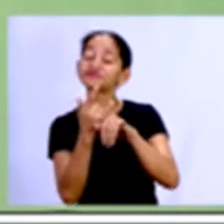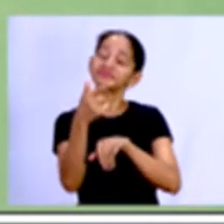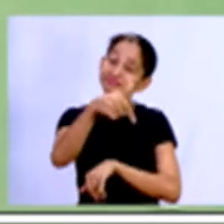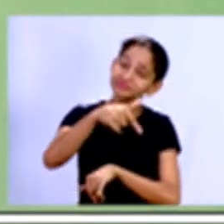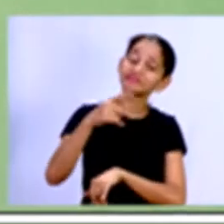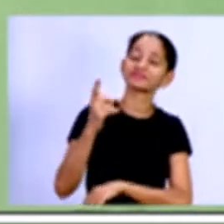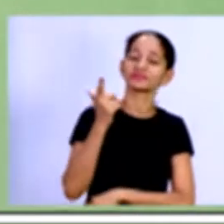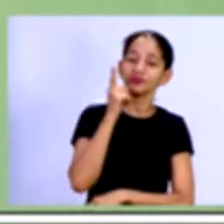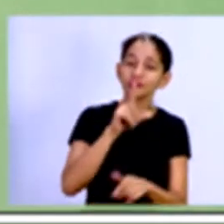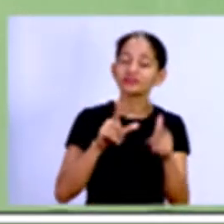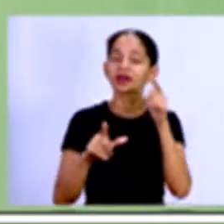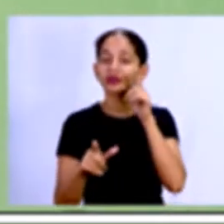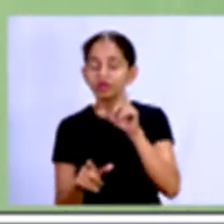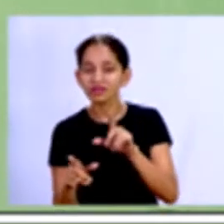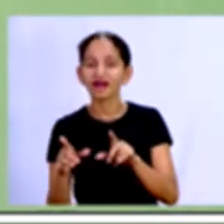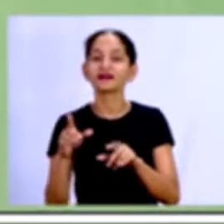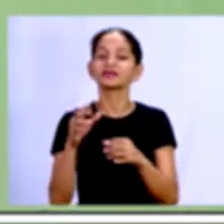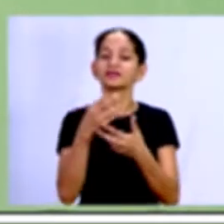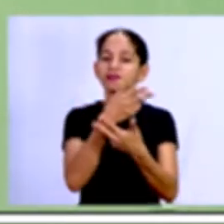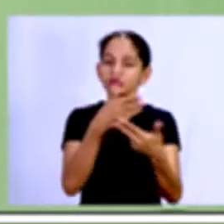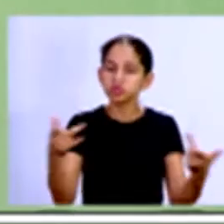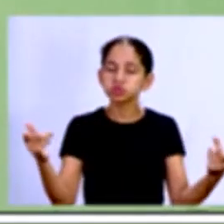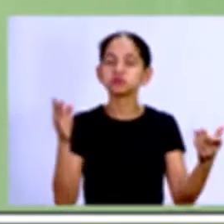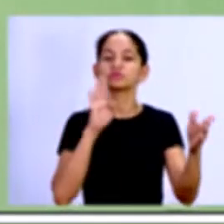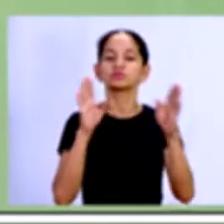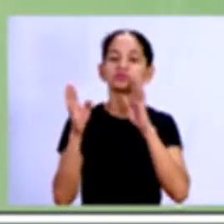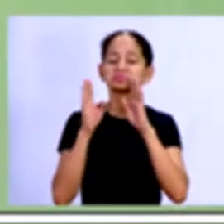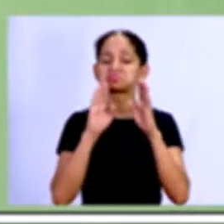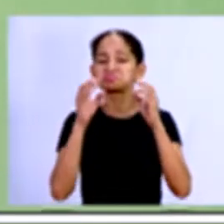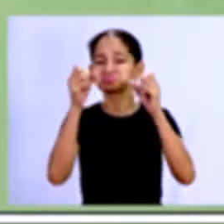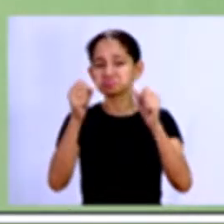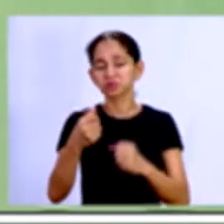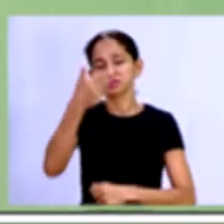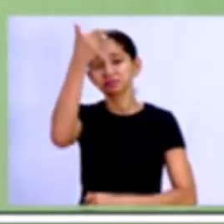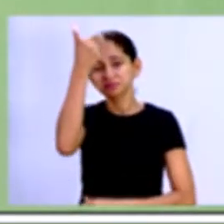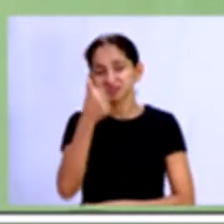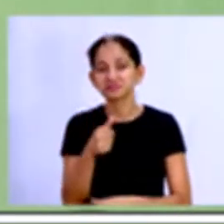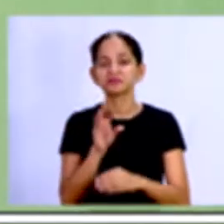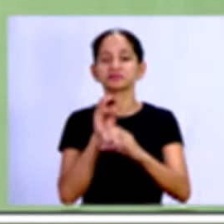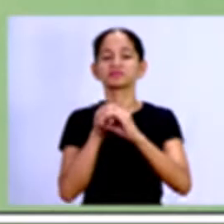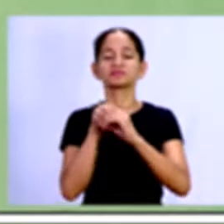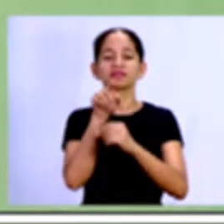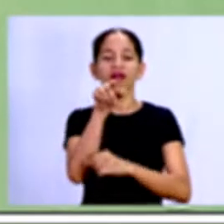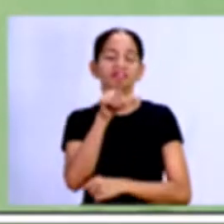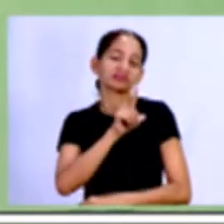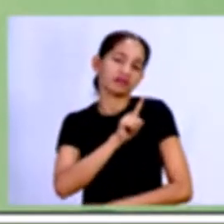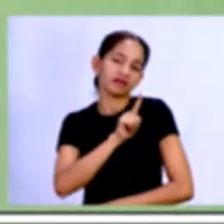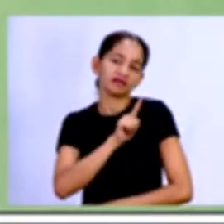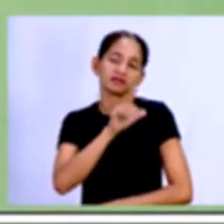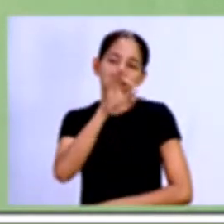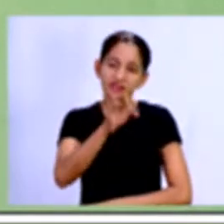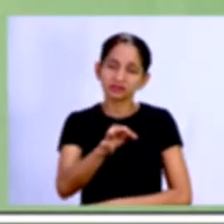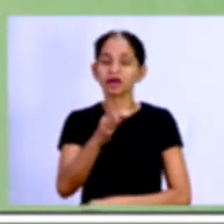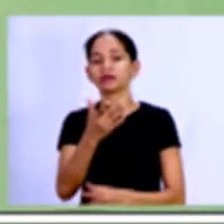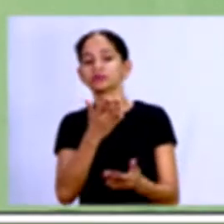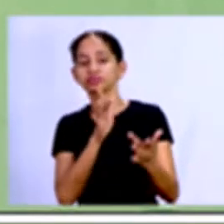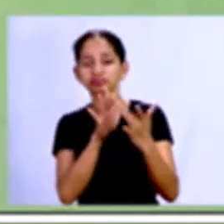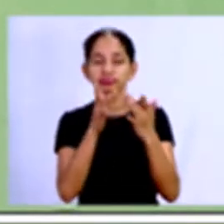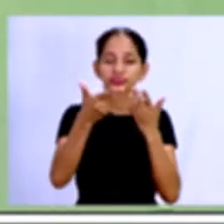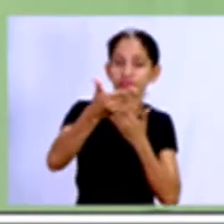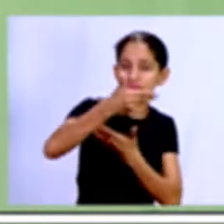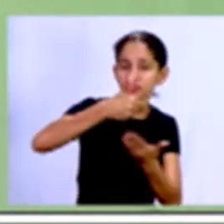possam criar páginas pessoais e perfis de usuário. Elas permitem ainda os relacionamentos